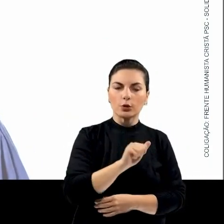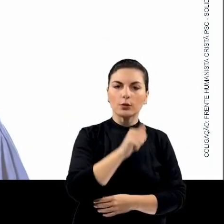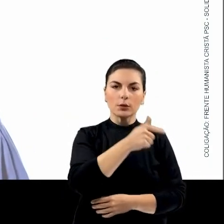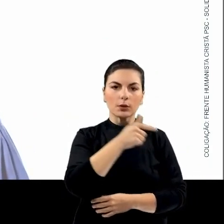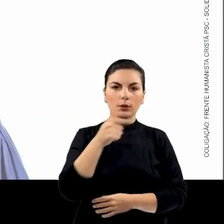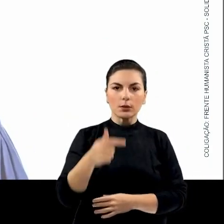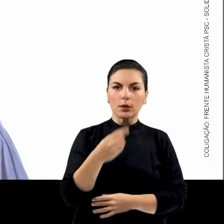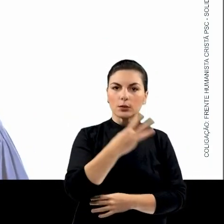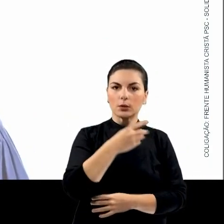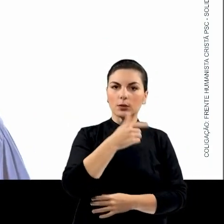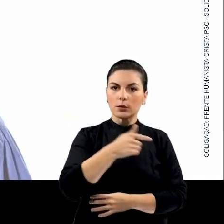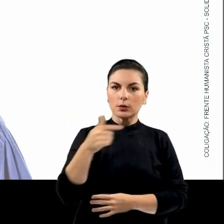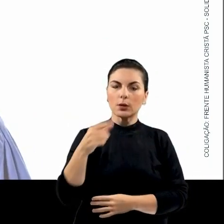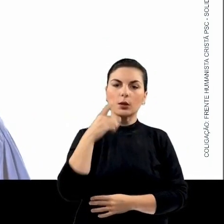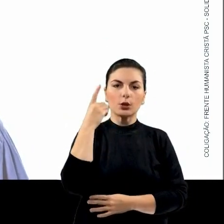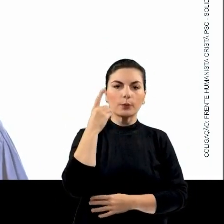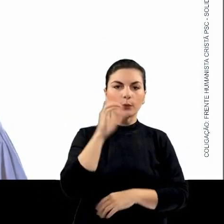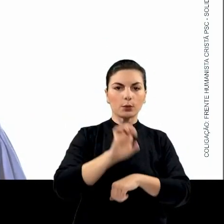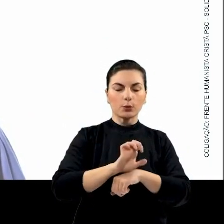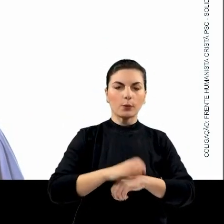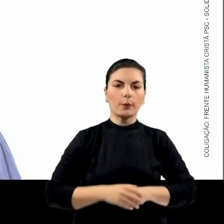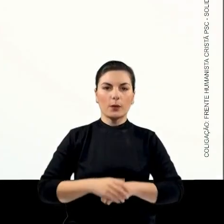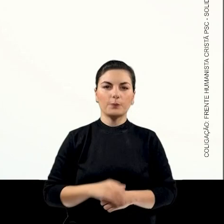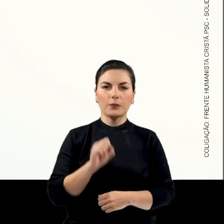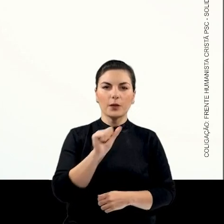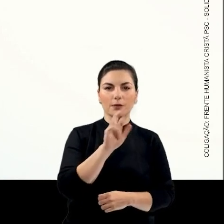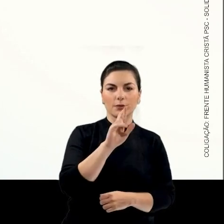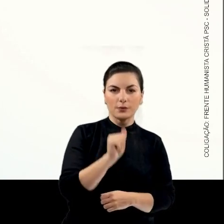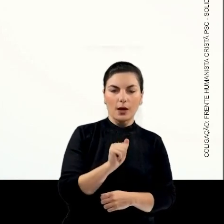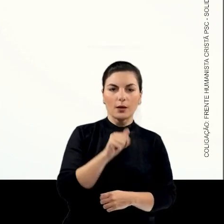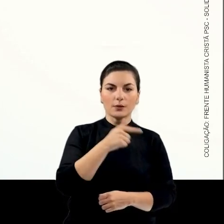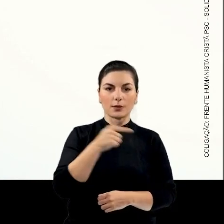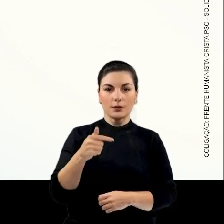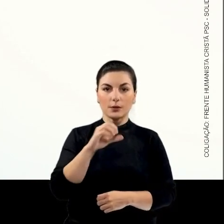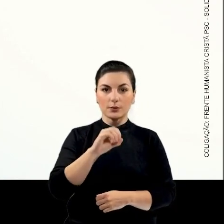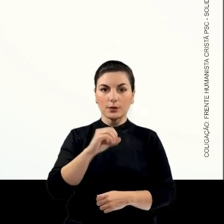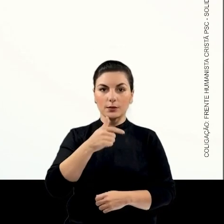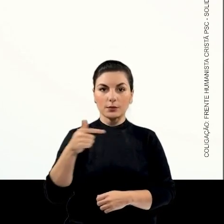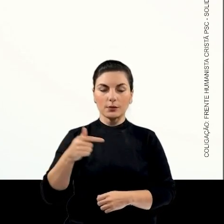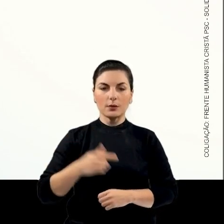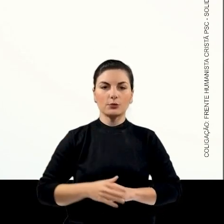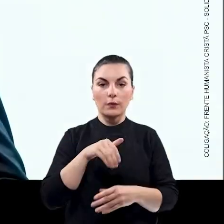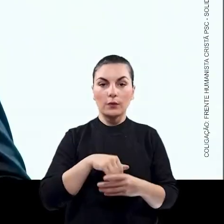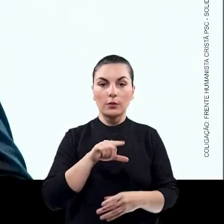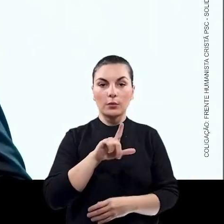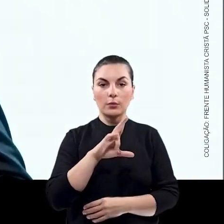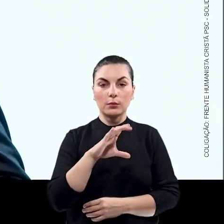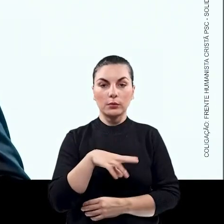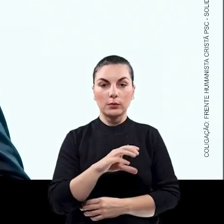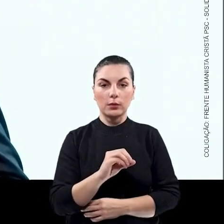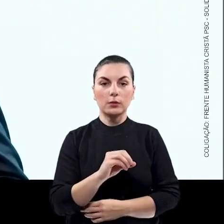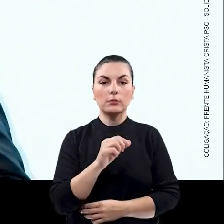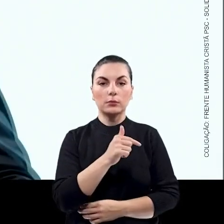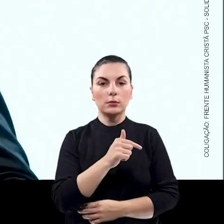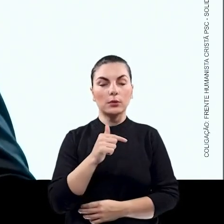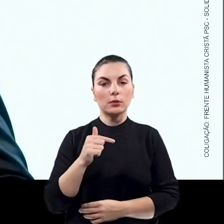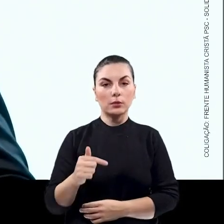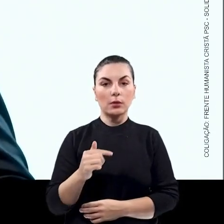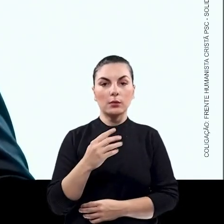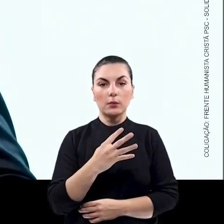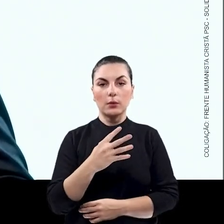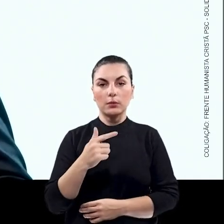Janta 77377, deputado estadual. Sara Vieira, 77077. Vote Luciano Rosa,